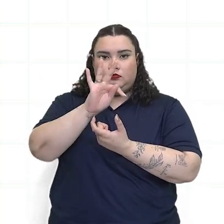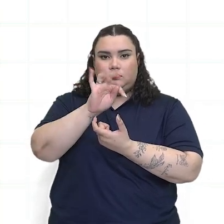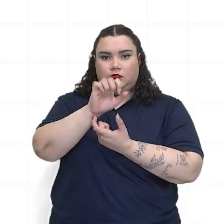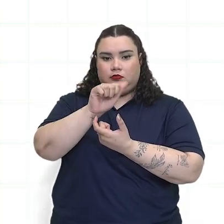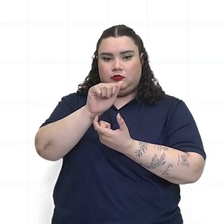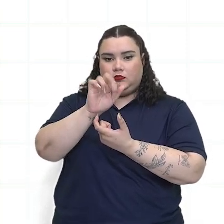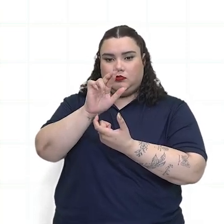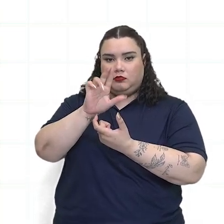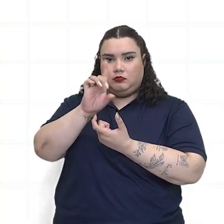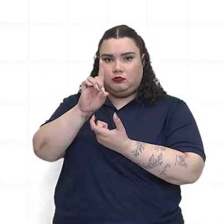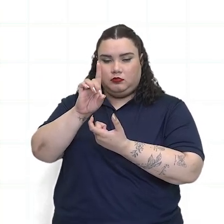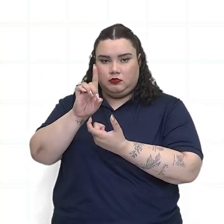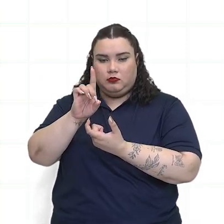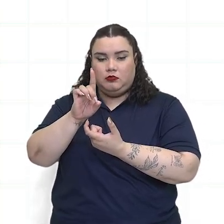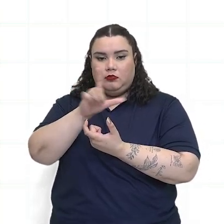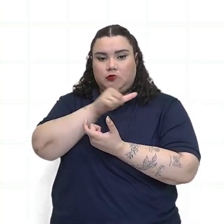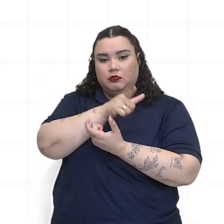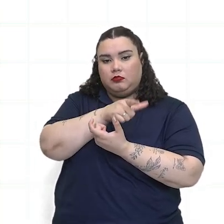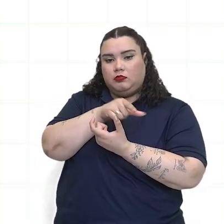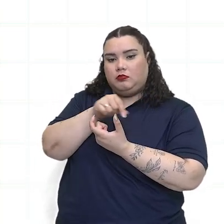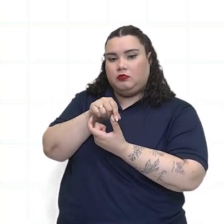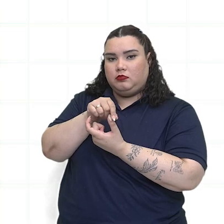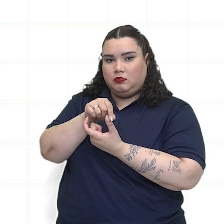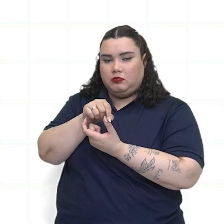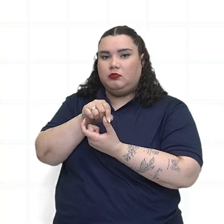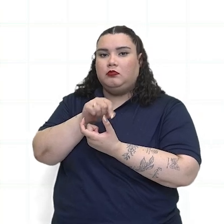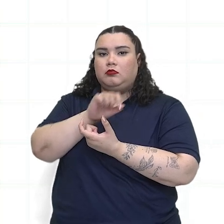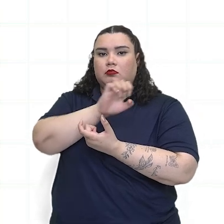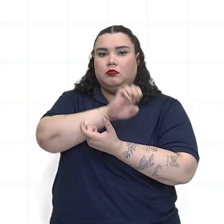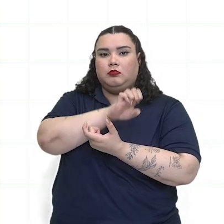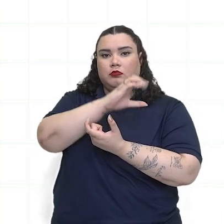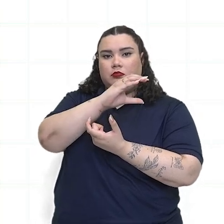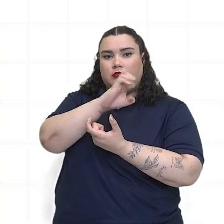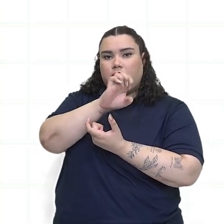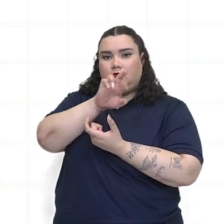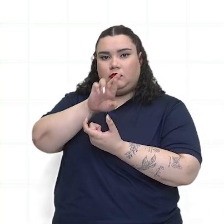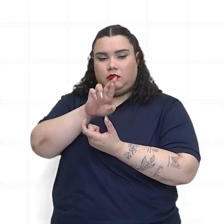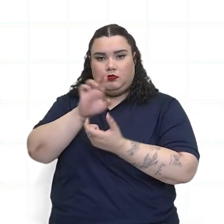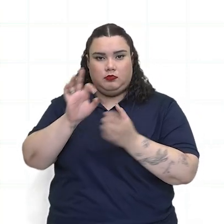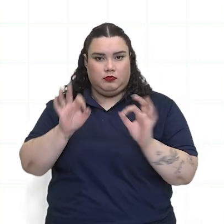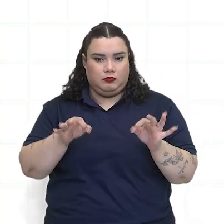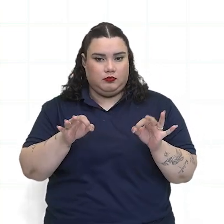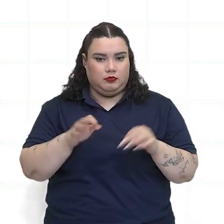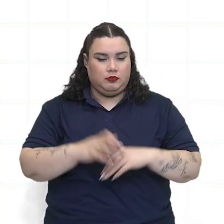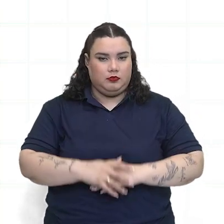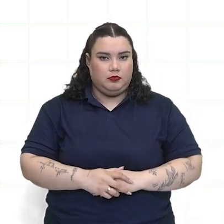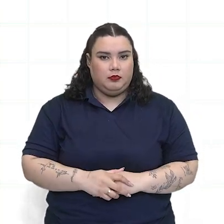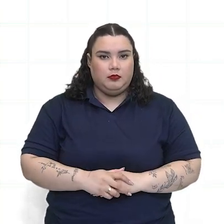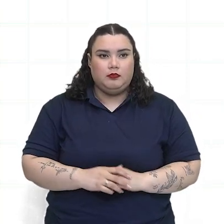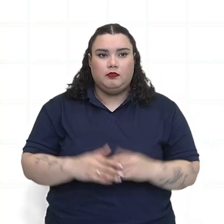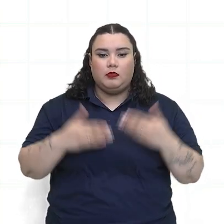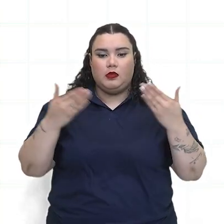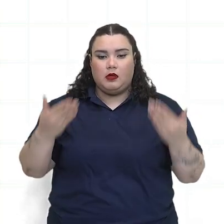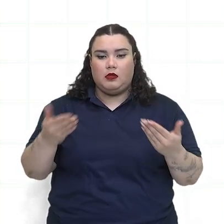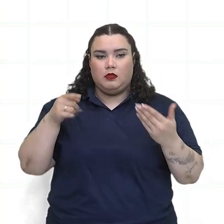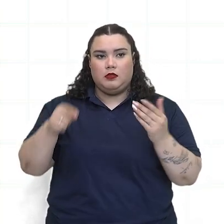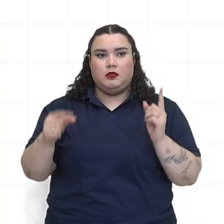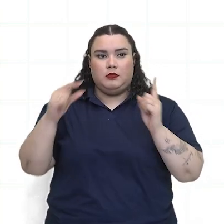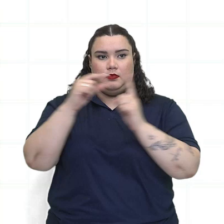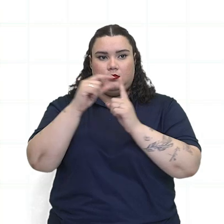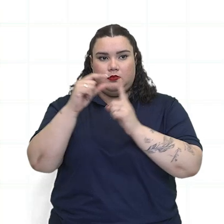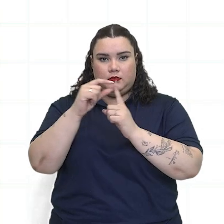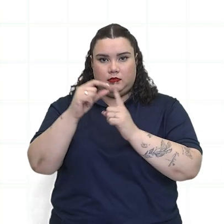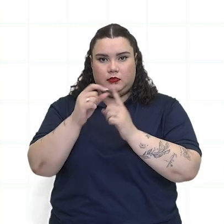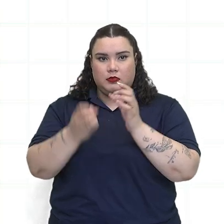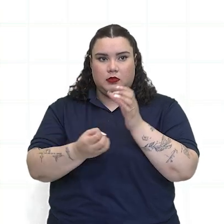radical. E eu tenho o sufixo ser, certo? Então, quando